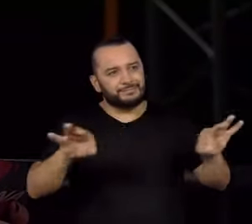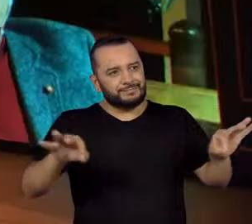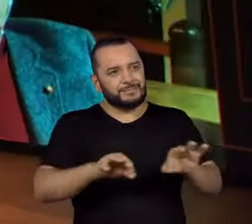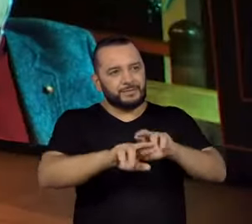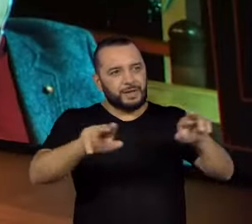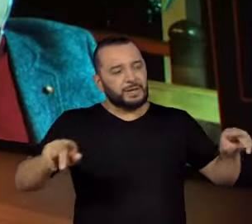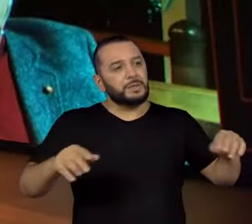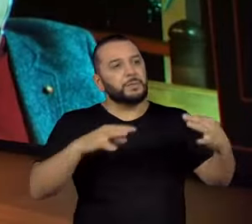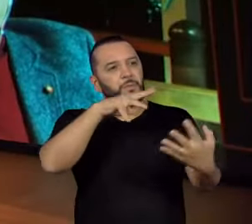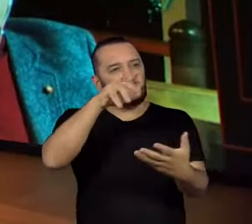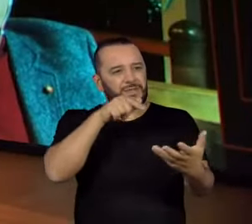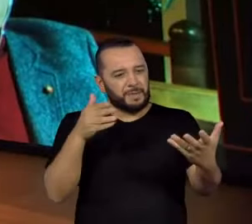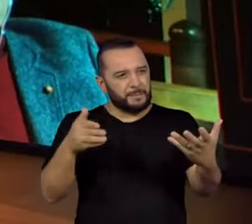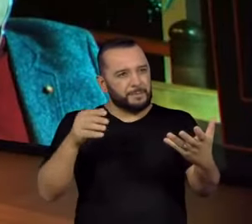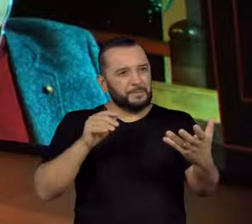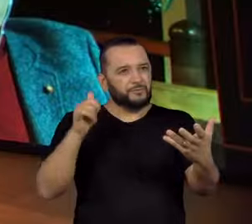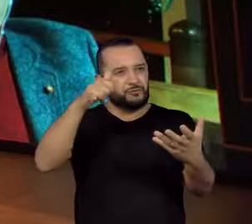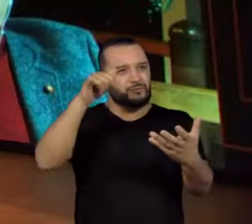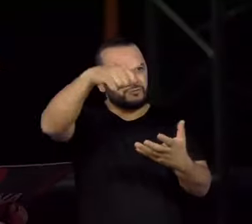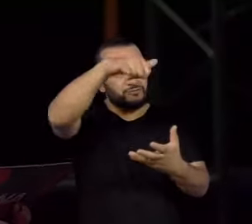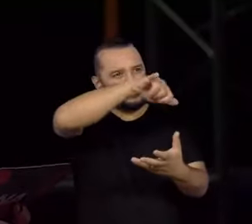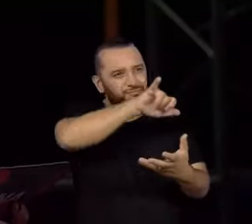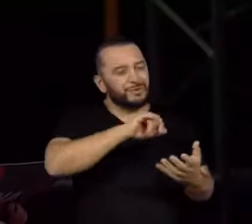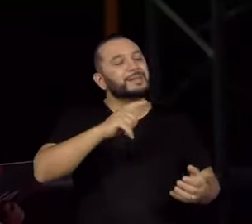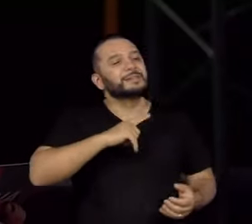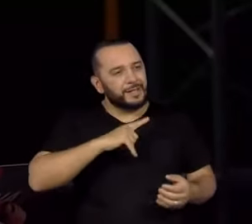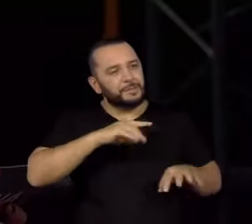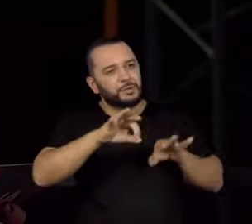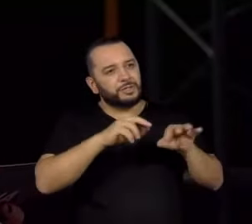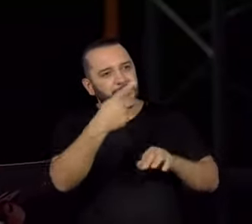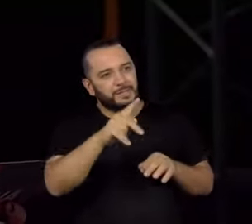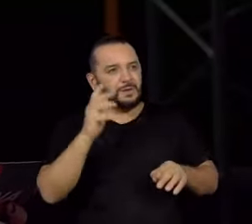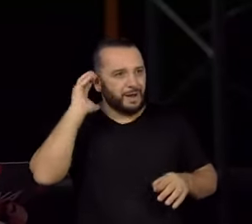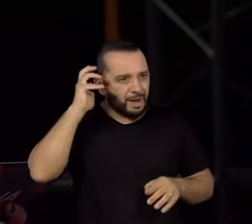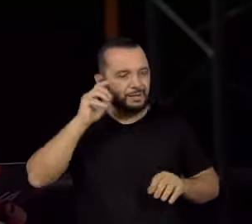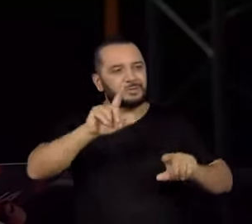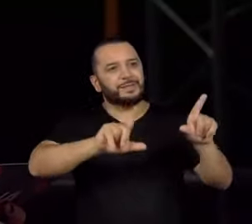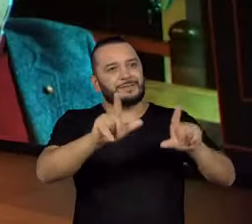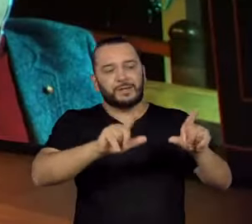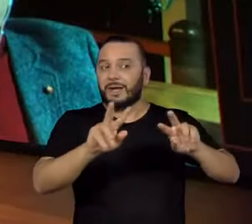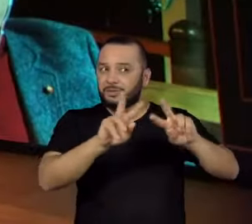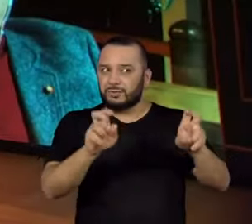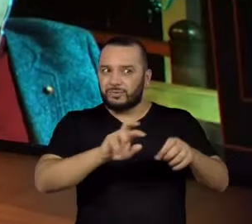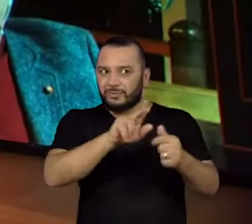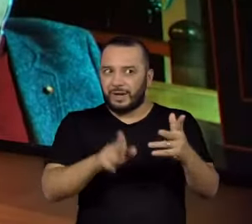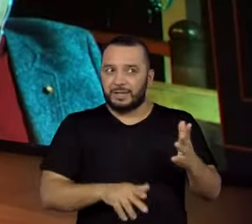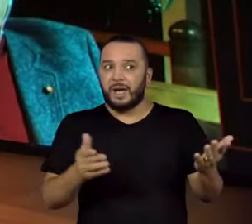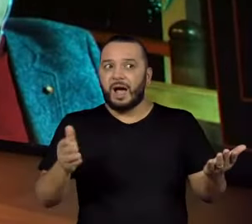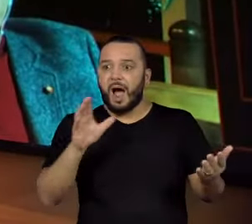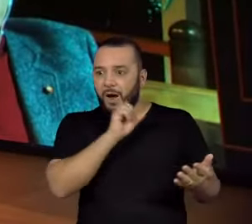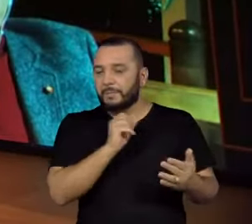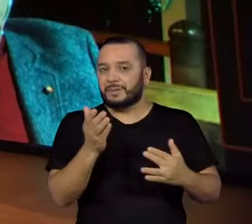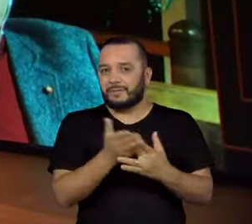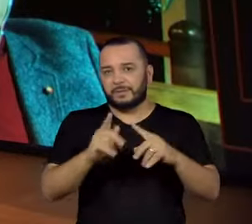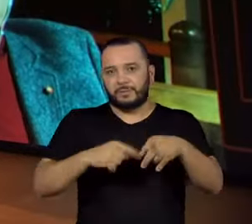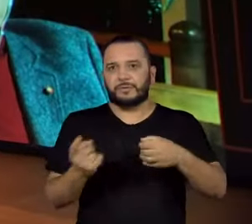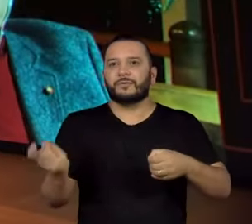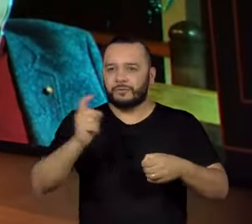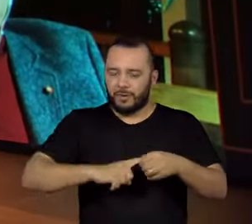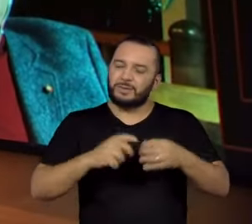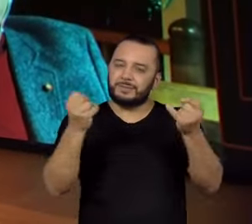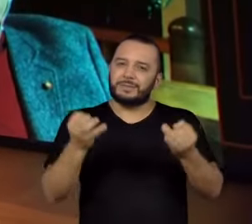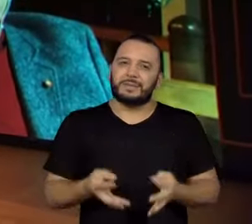todo o mundo e tem seus próprios projetos aí na rádio e na TV. É muito assunto, então a gente vai fazer um breve intervalo e volta daqui a pouquinho